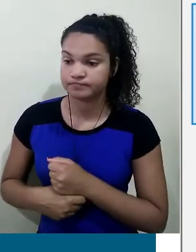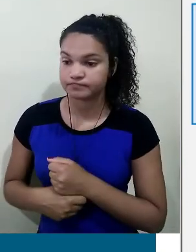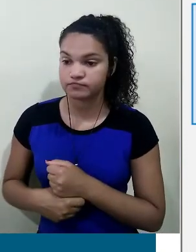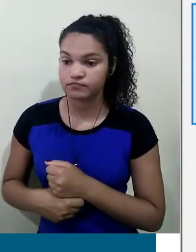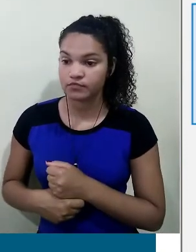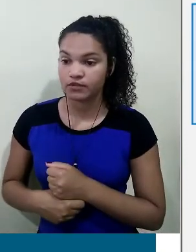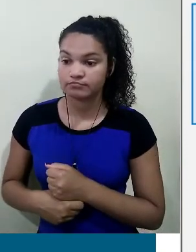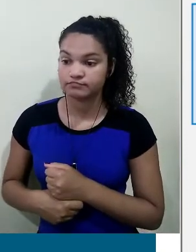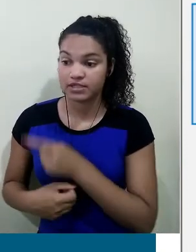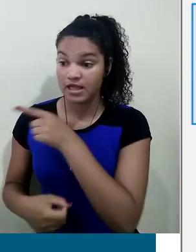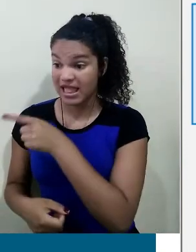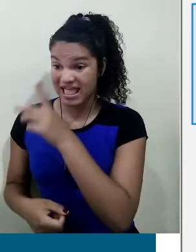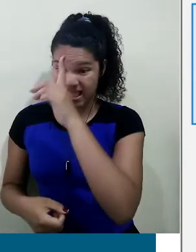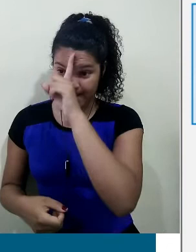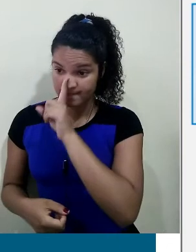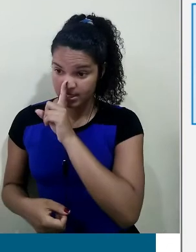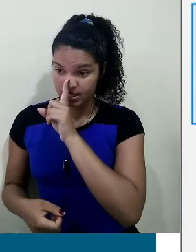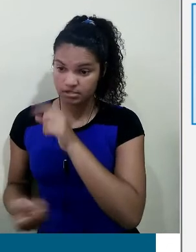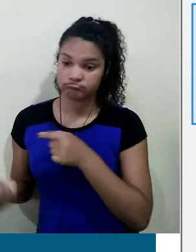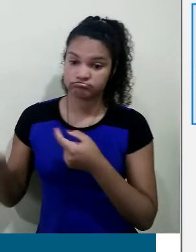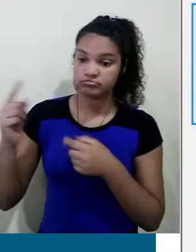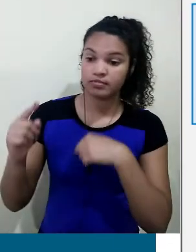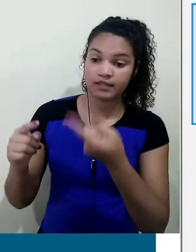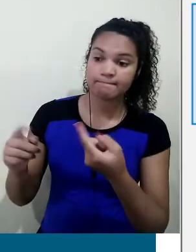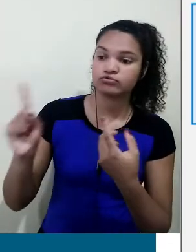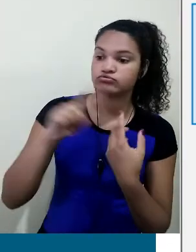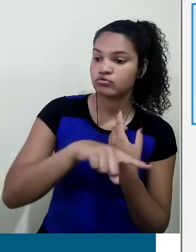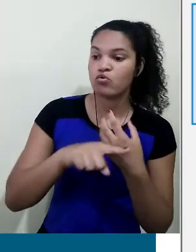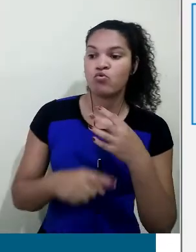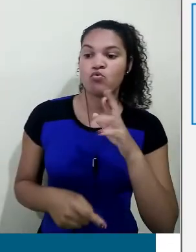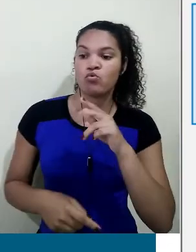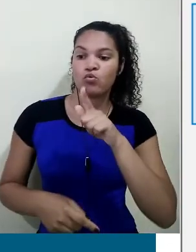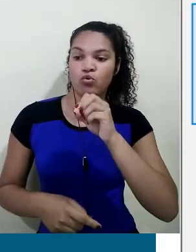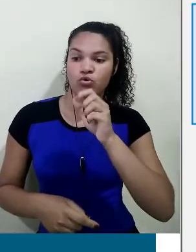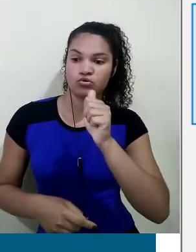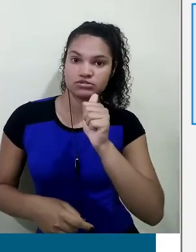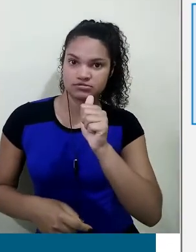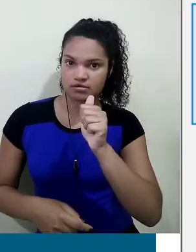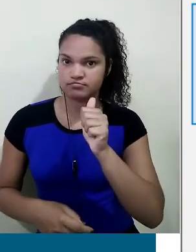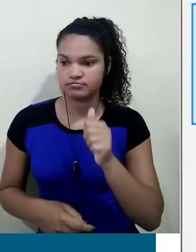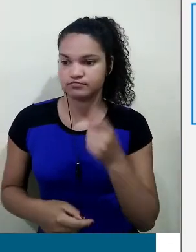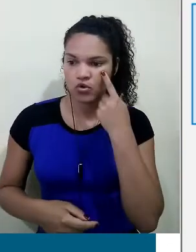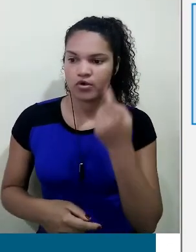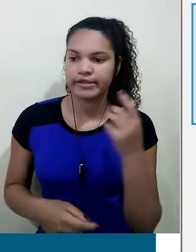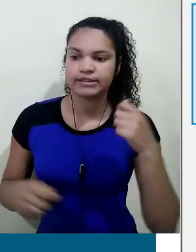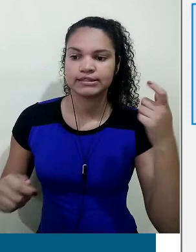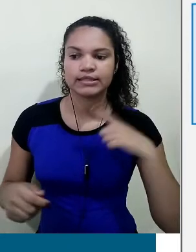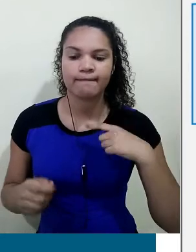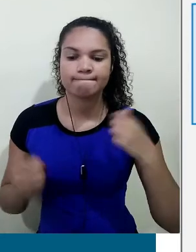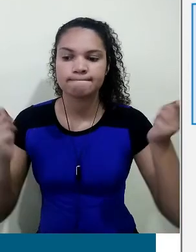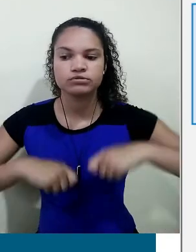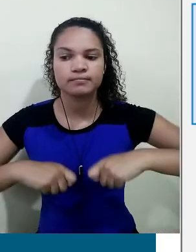evento sementes amarelas e o evento sementes rugosas. Nós temos então a